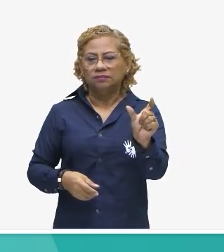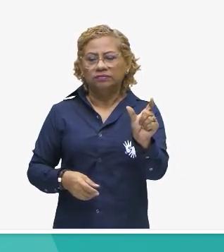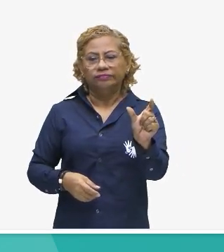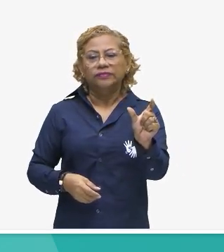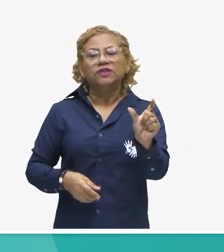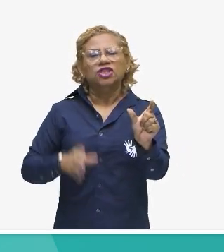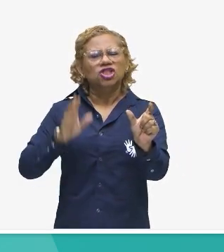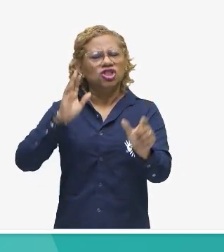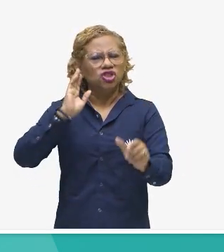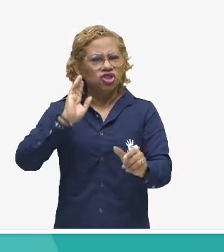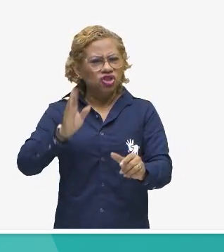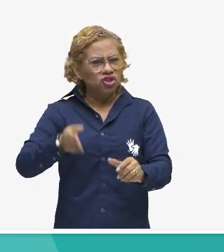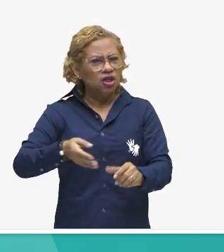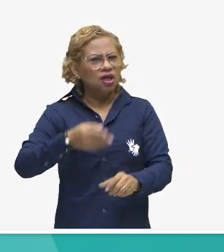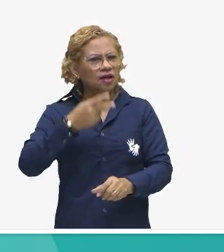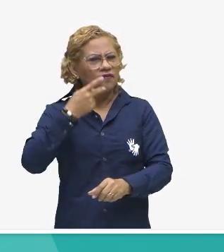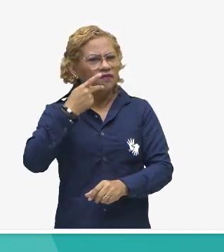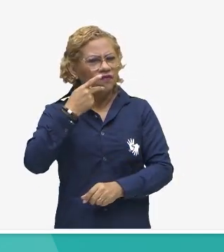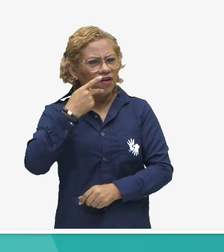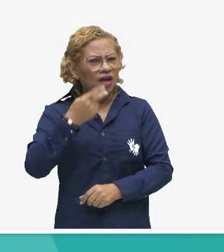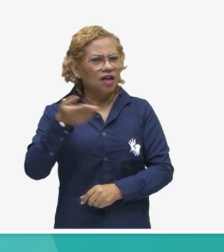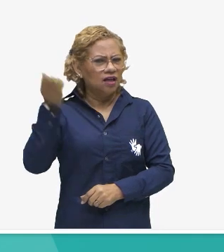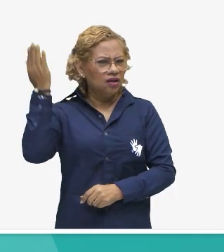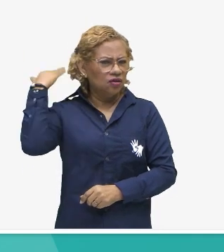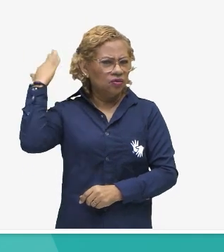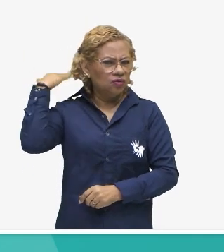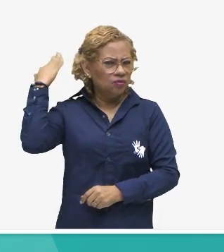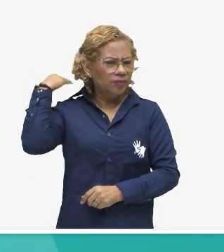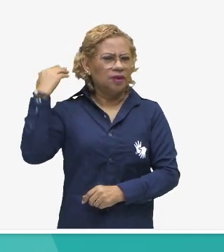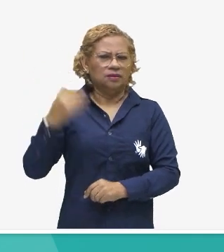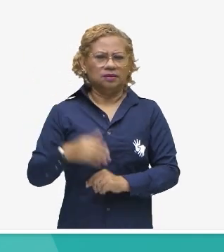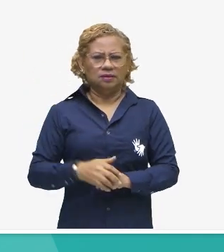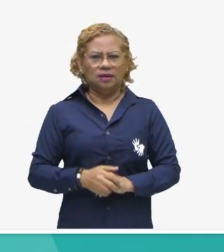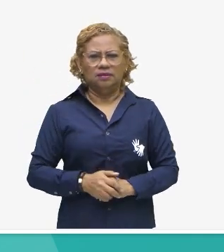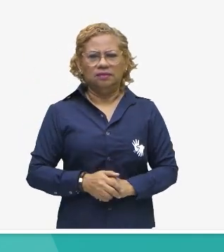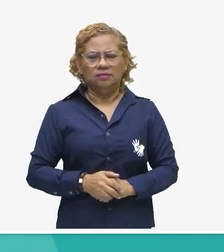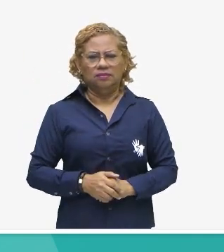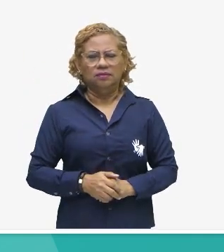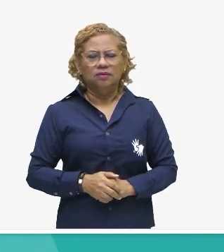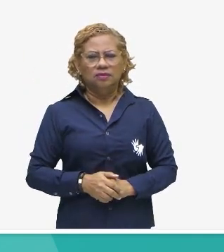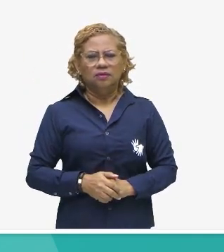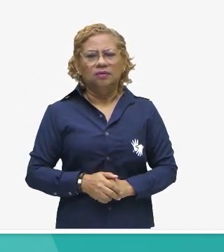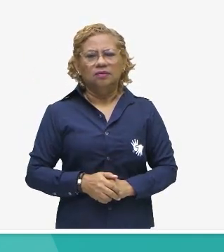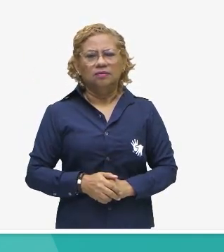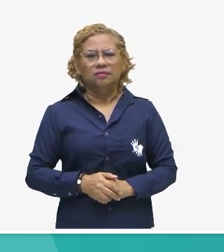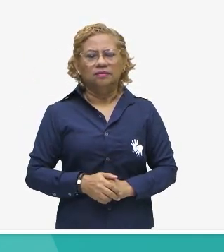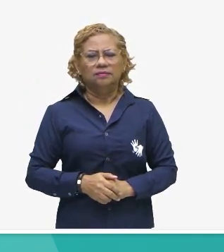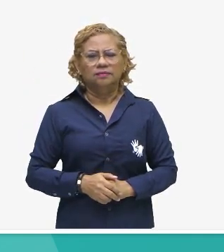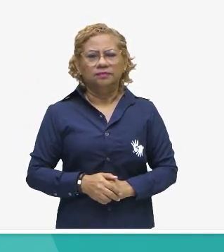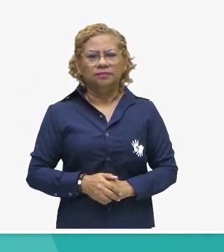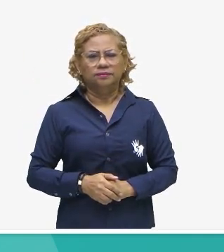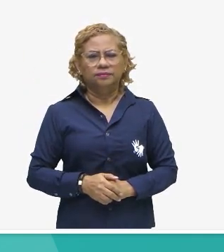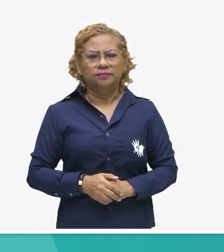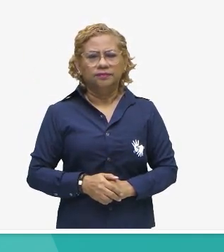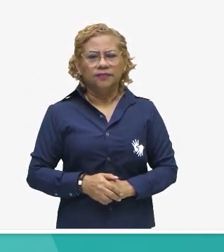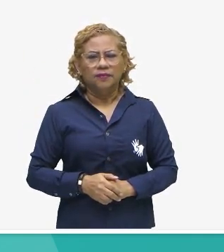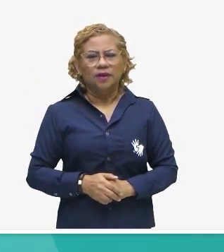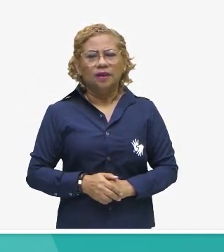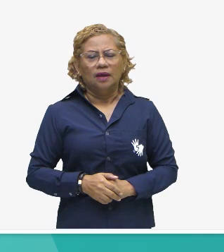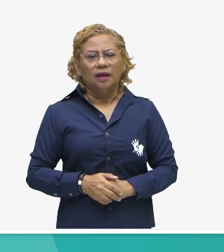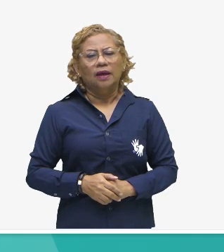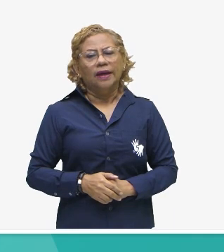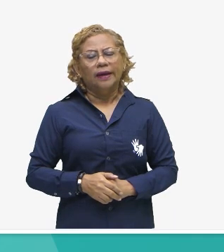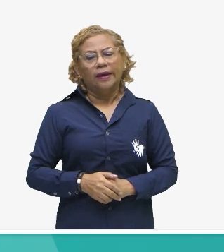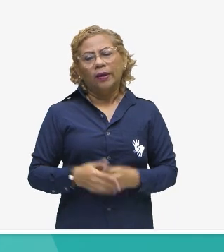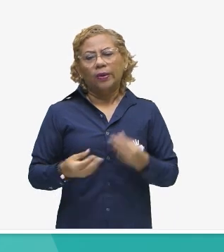vivenciamos. Então, se eu não estou falando no momento da minha fala, se eu estou